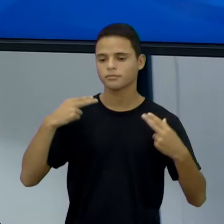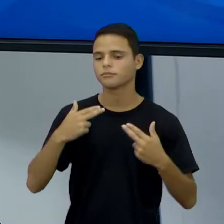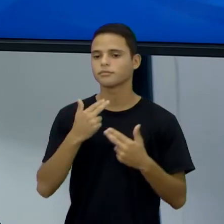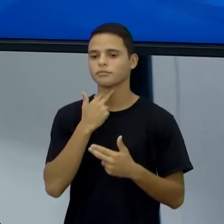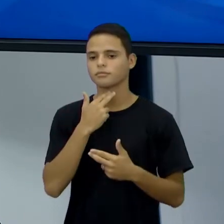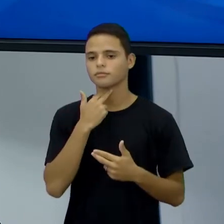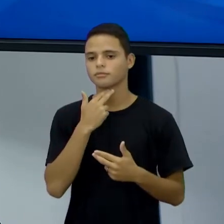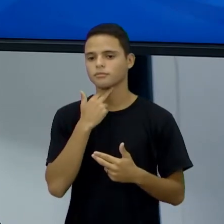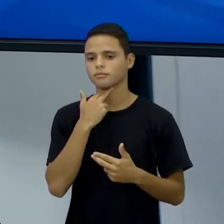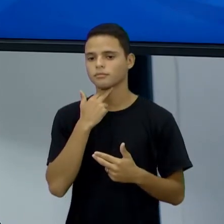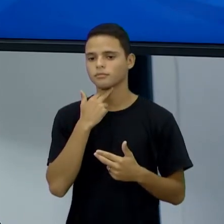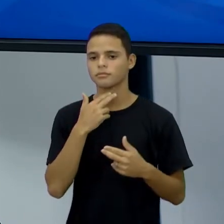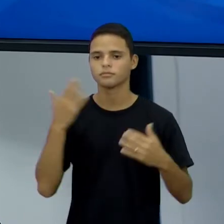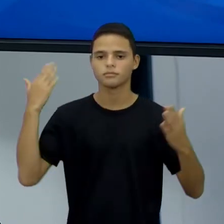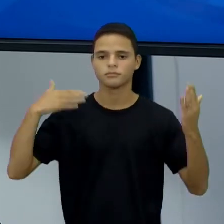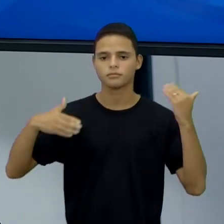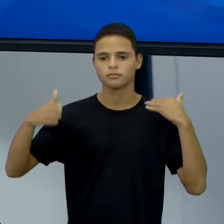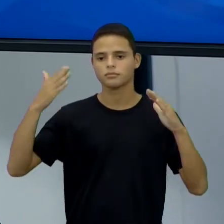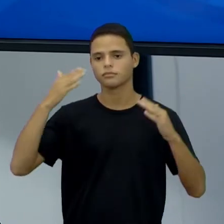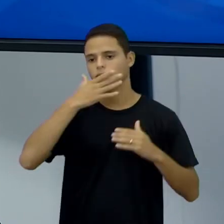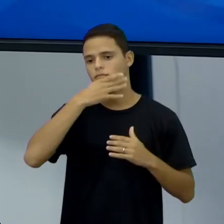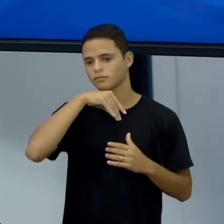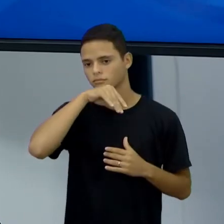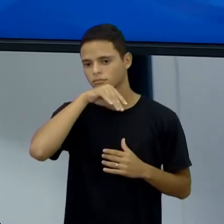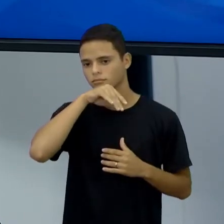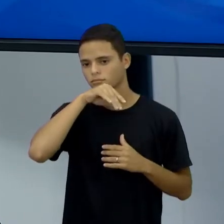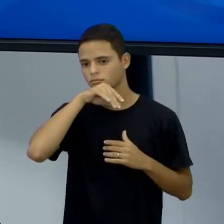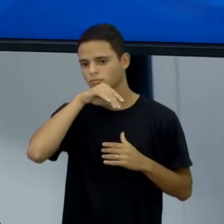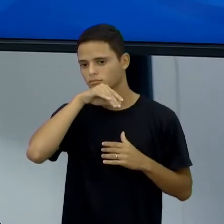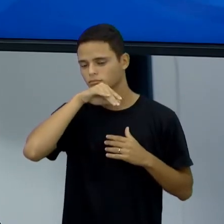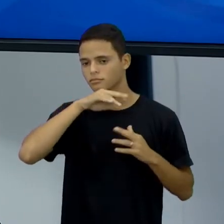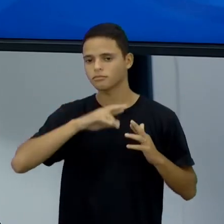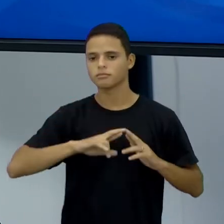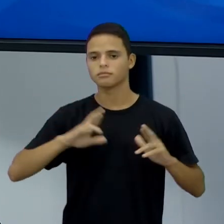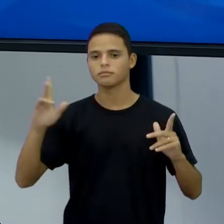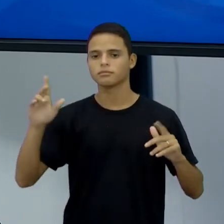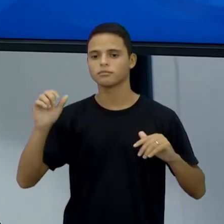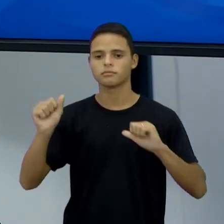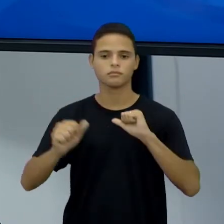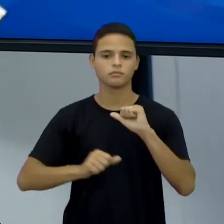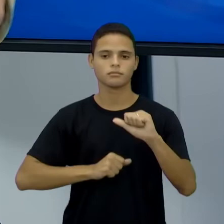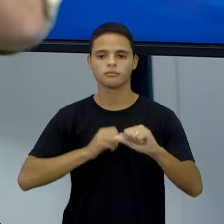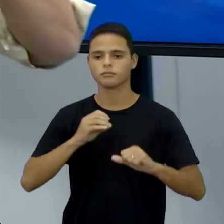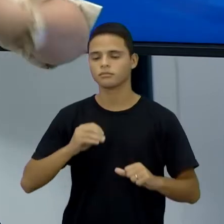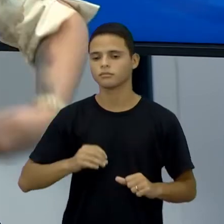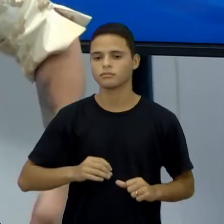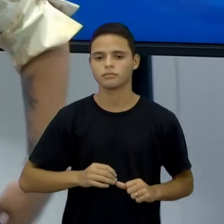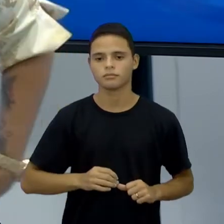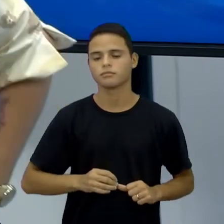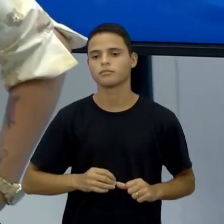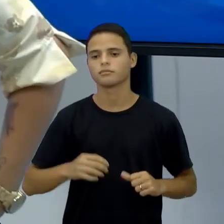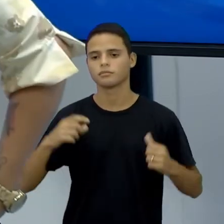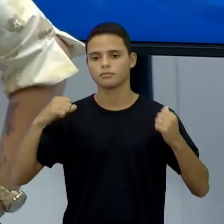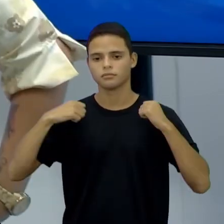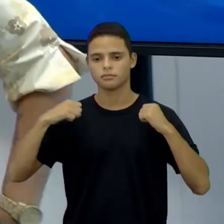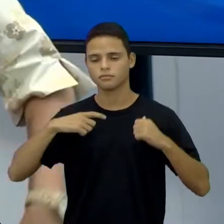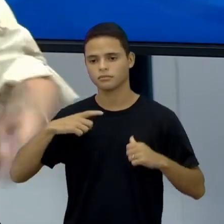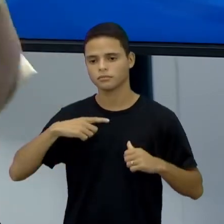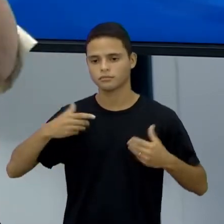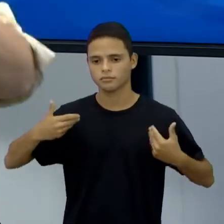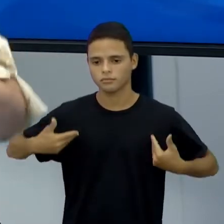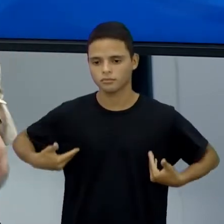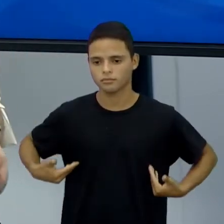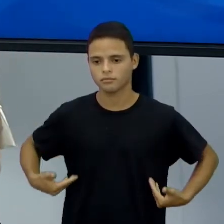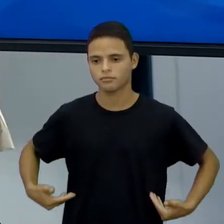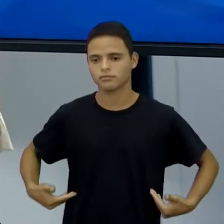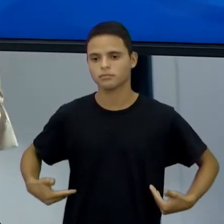eu vinha passar férias com meu pai. Como que era? Extremamente contrário. Eu tinha meu cabelo natural na cintura.